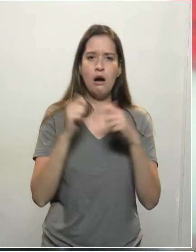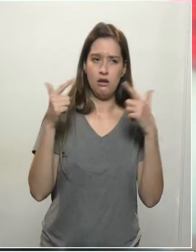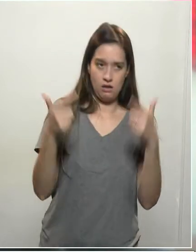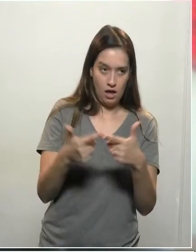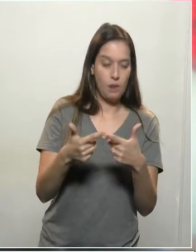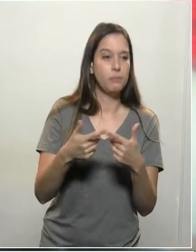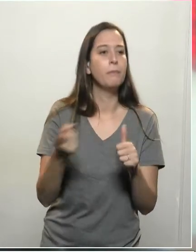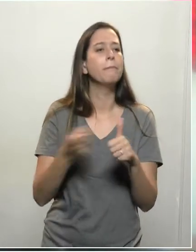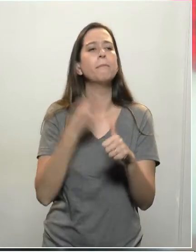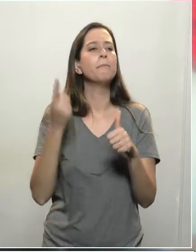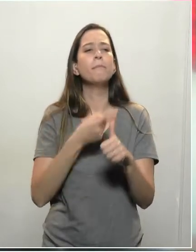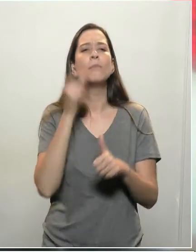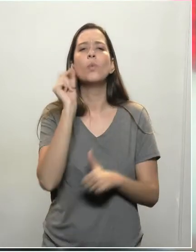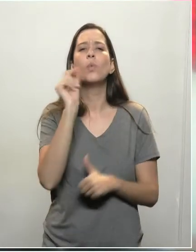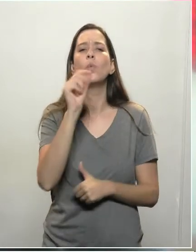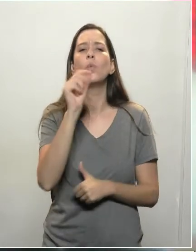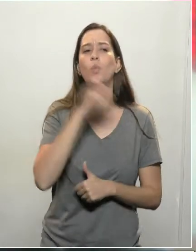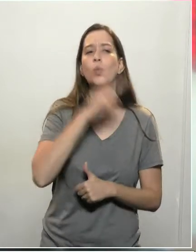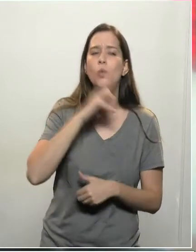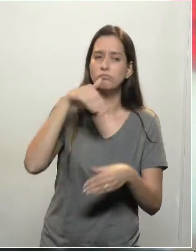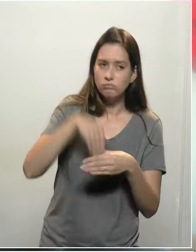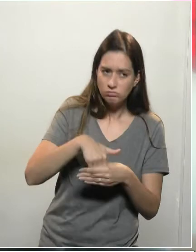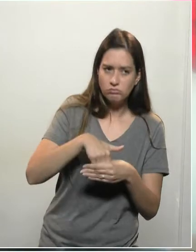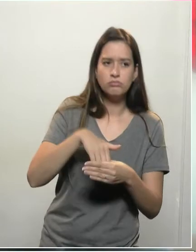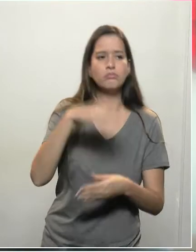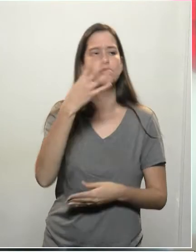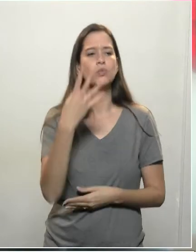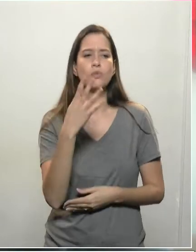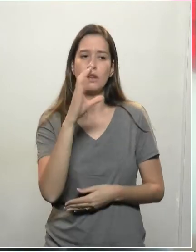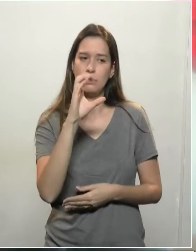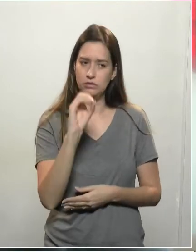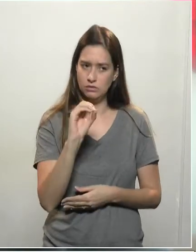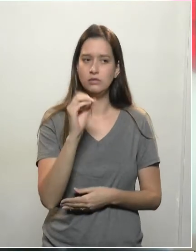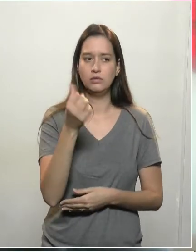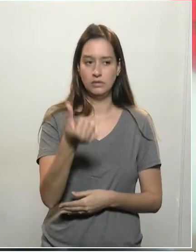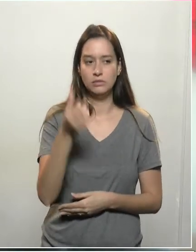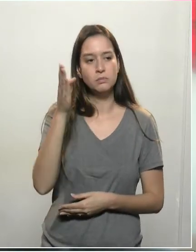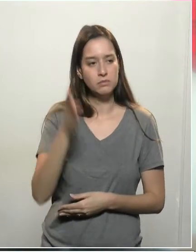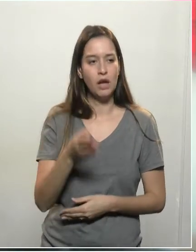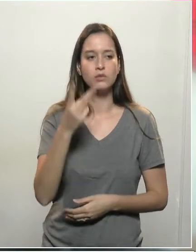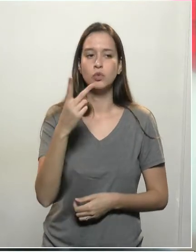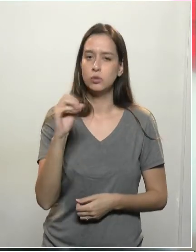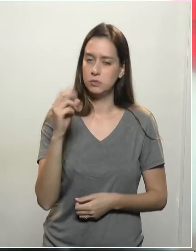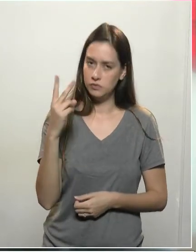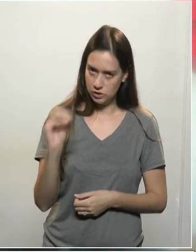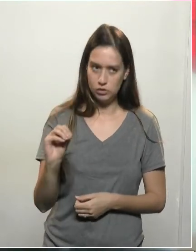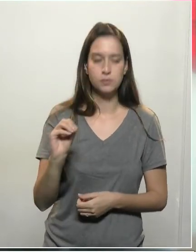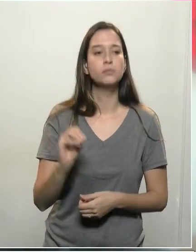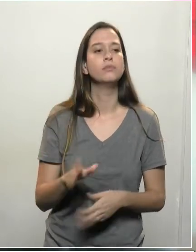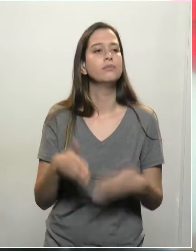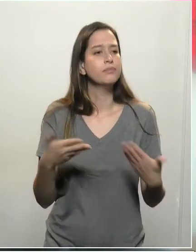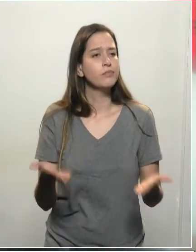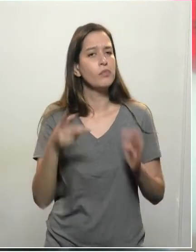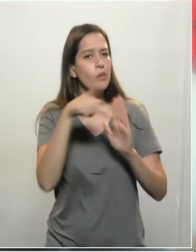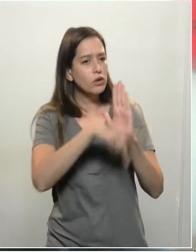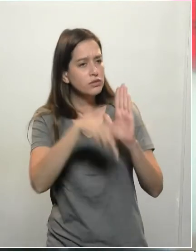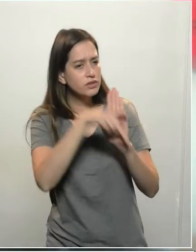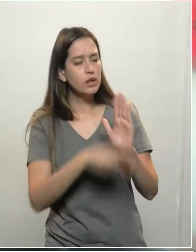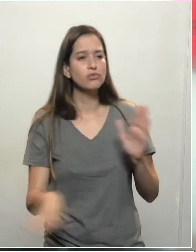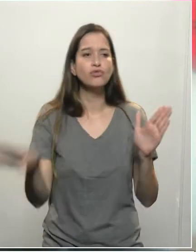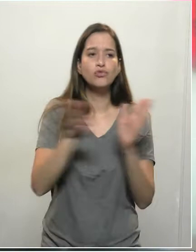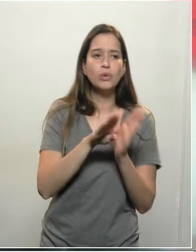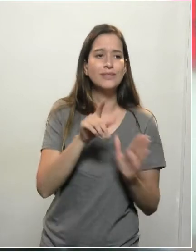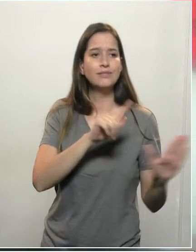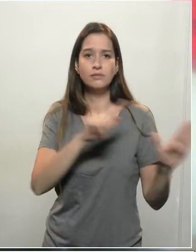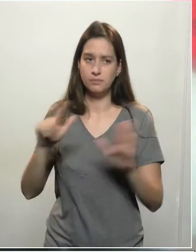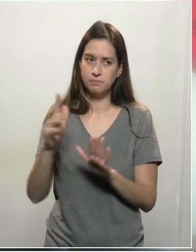do processo, 416/20, que chegou na semana passada. Dado o pedido de urgência, de regime de